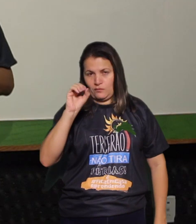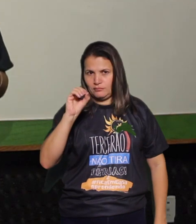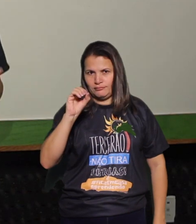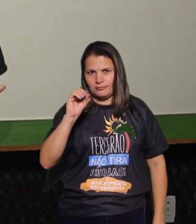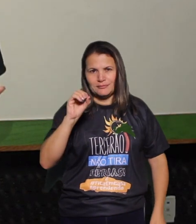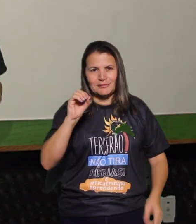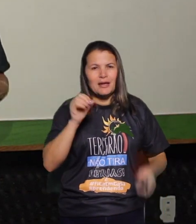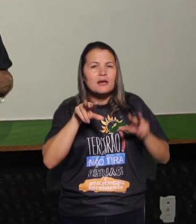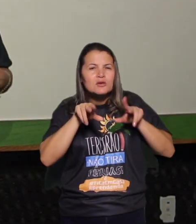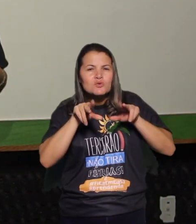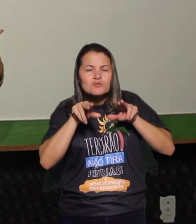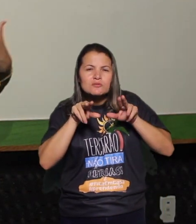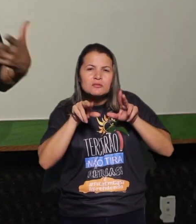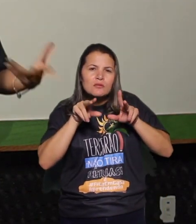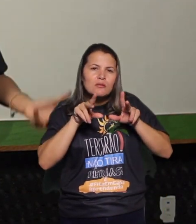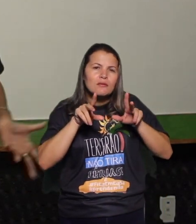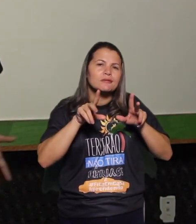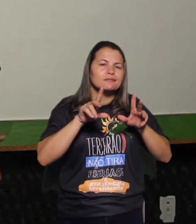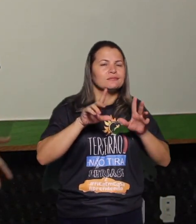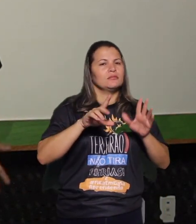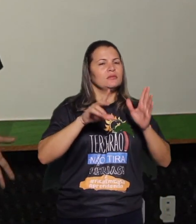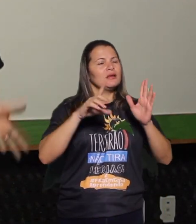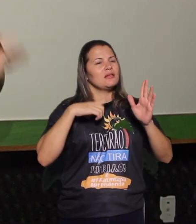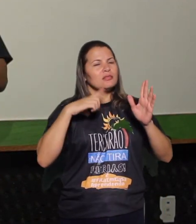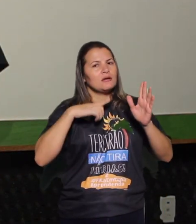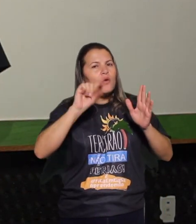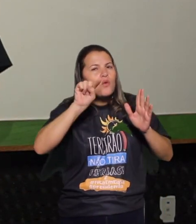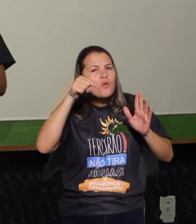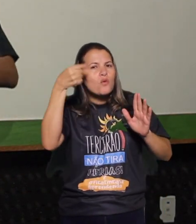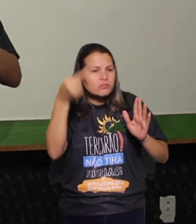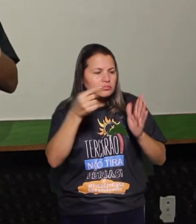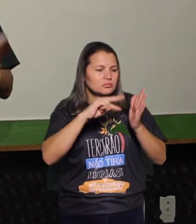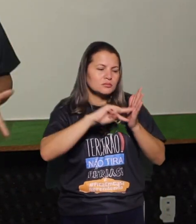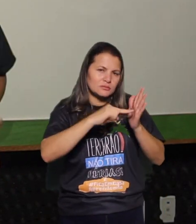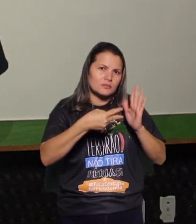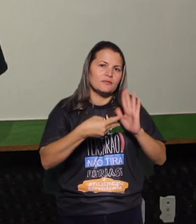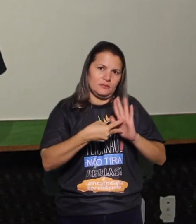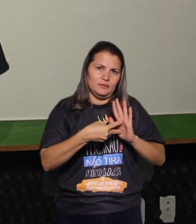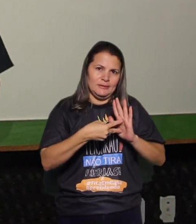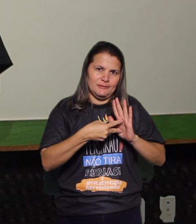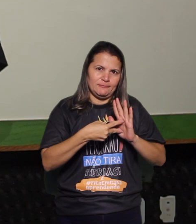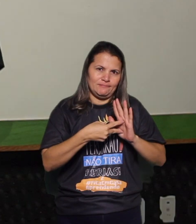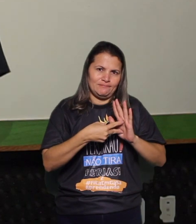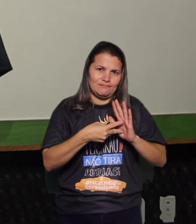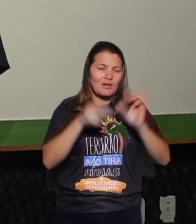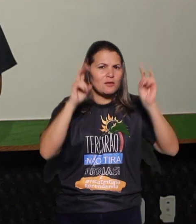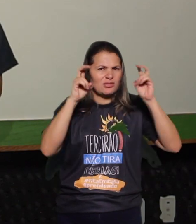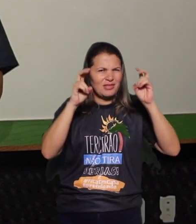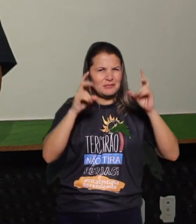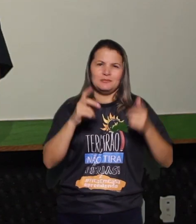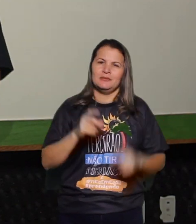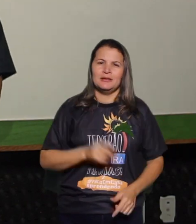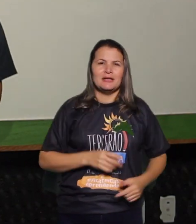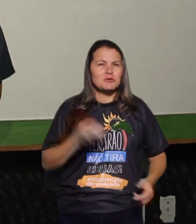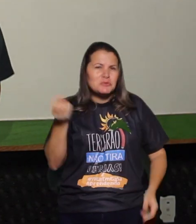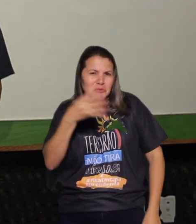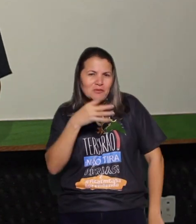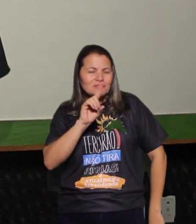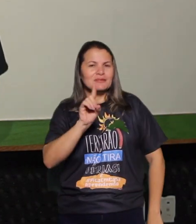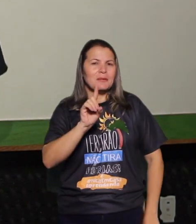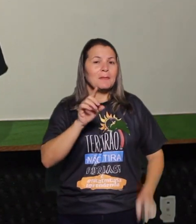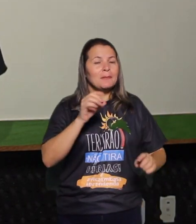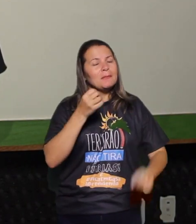palavra usada fora do seu significado real. Esse assunto não é novidade, mas é sempre bom nós